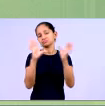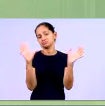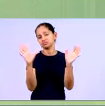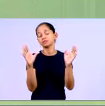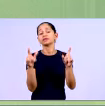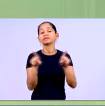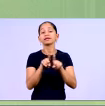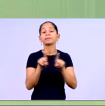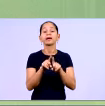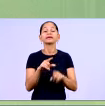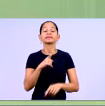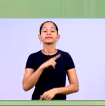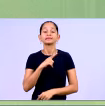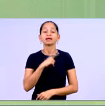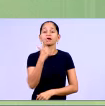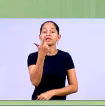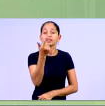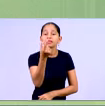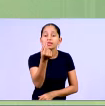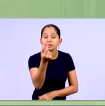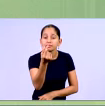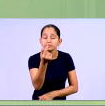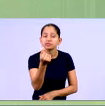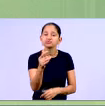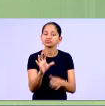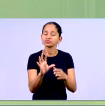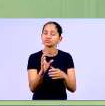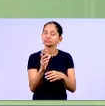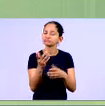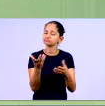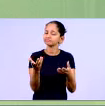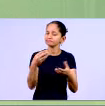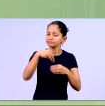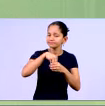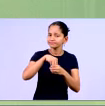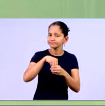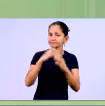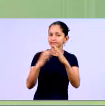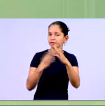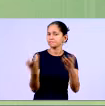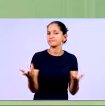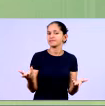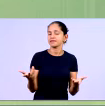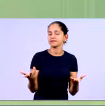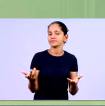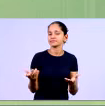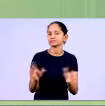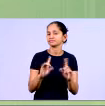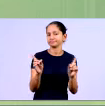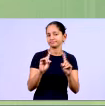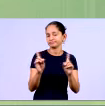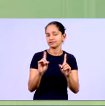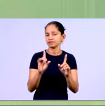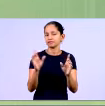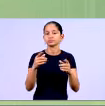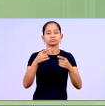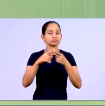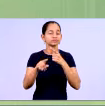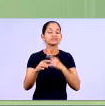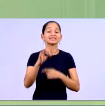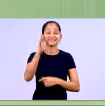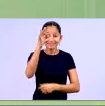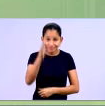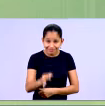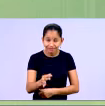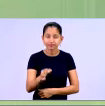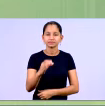Apresentar valor limite de capital? Também não. Não há um valor limite do capital da sociedade limitada. A